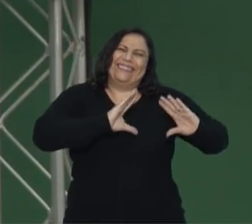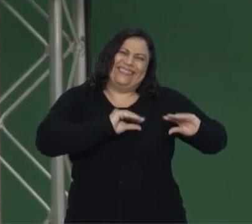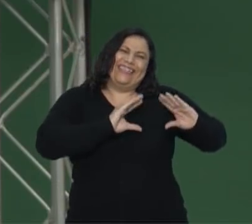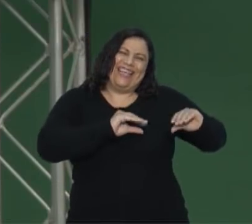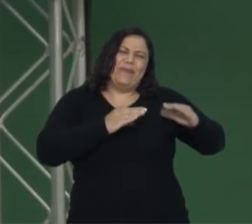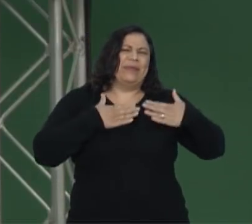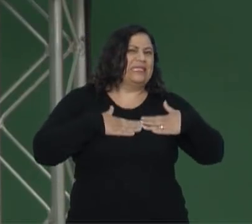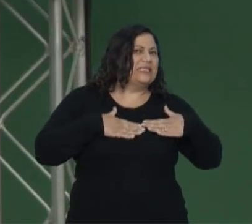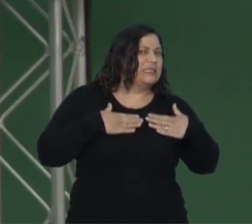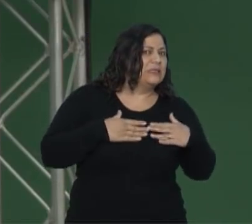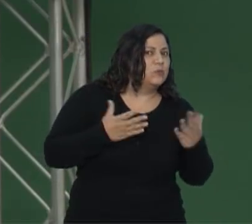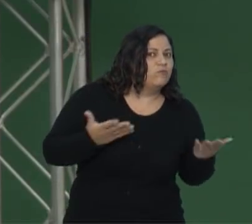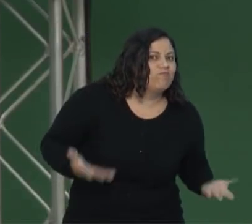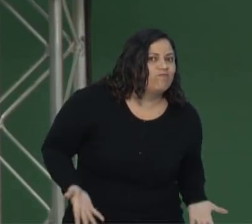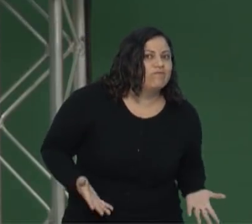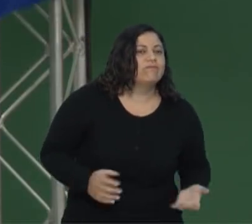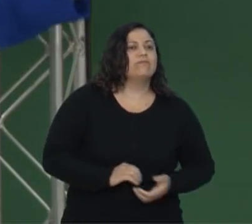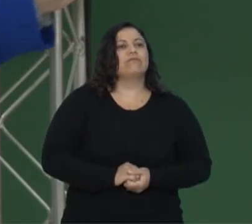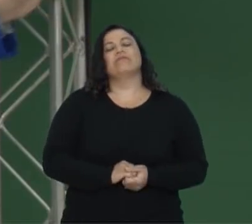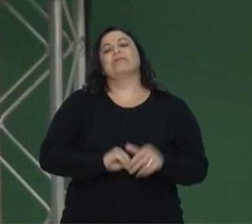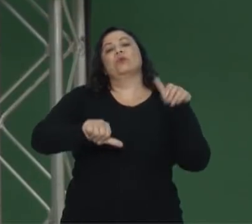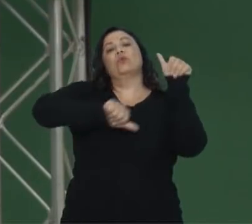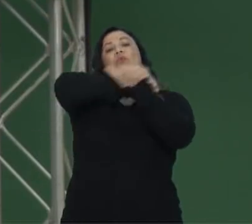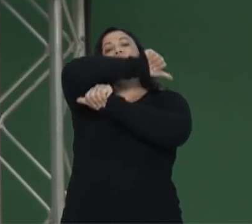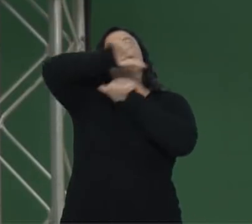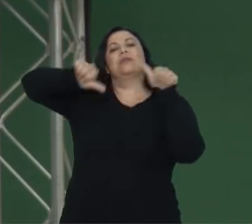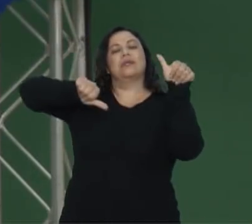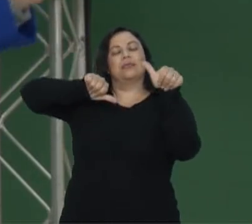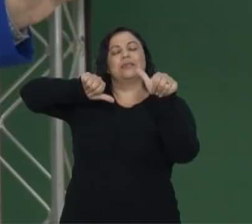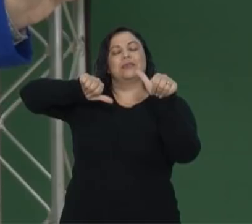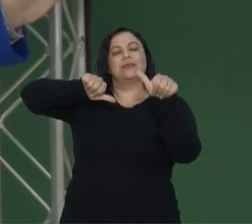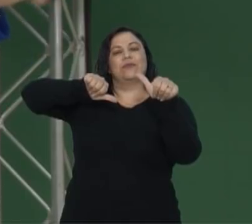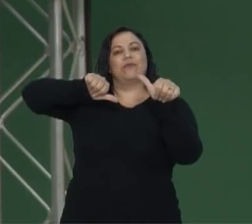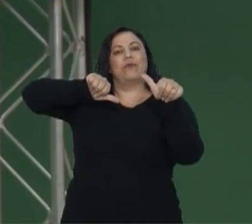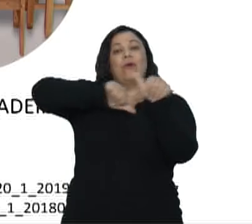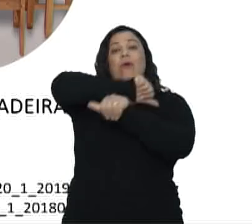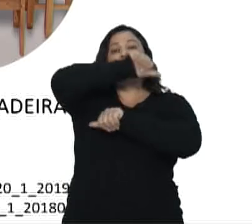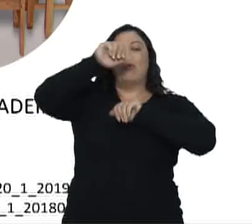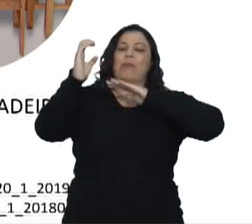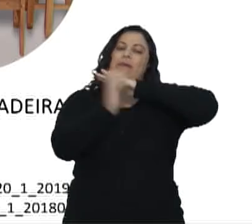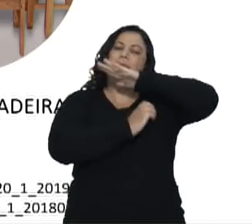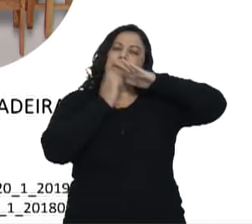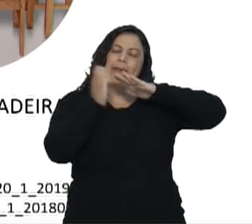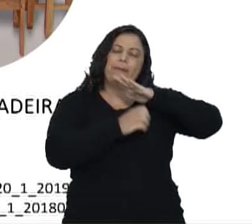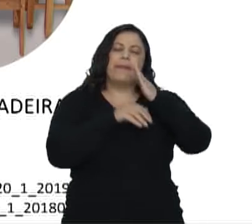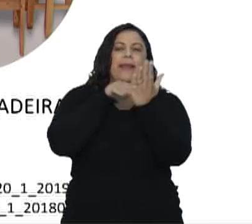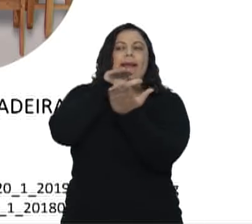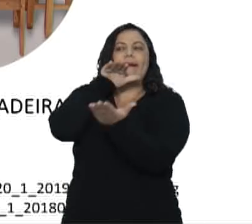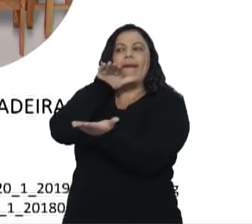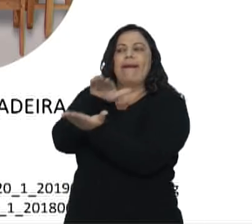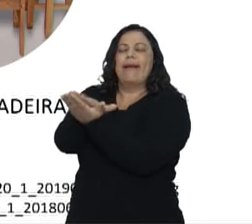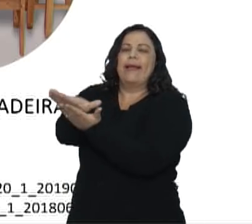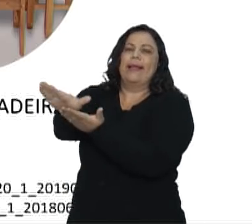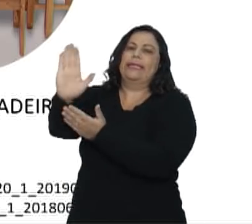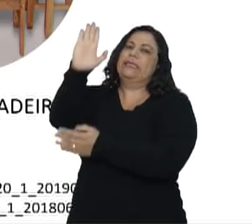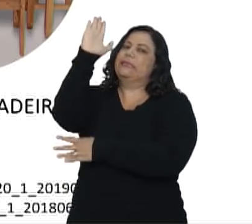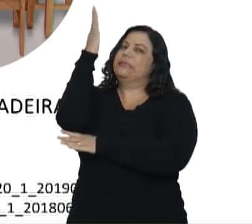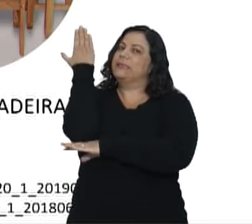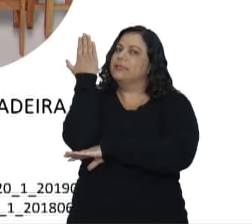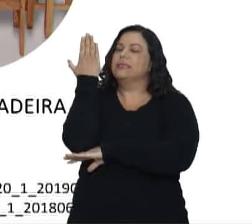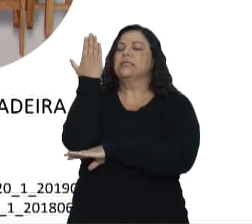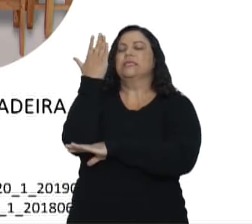sentar num tronco? Quando eu transformo aqueles troncos em tábuas e, consequentemente,